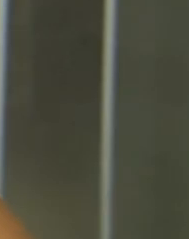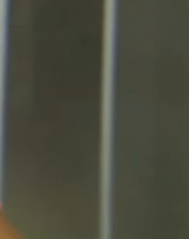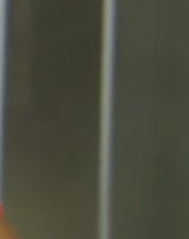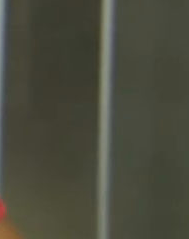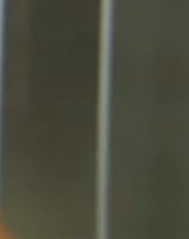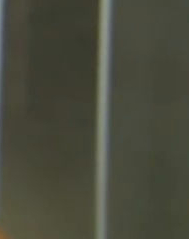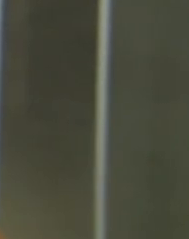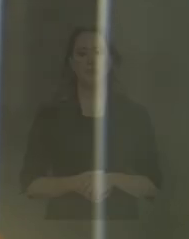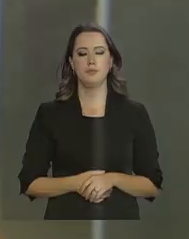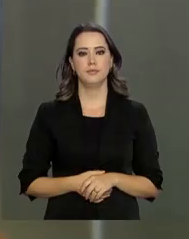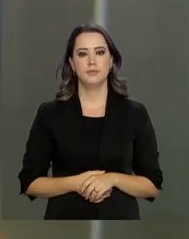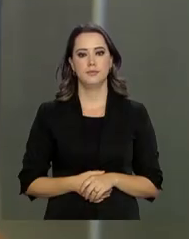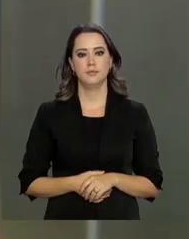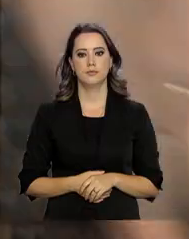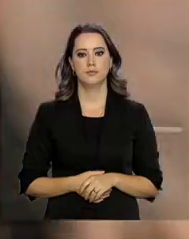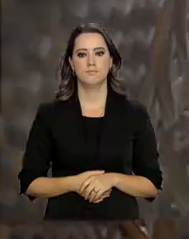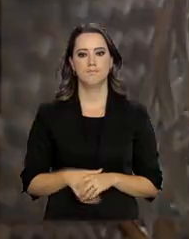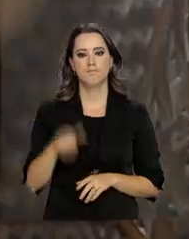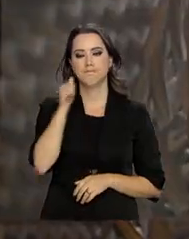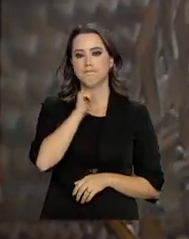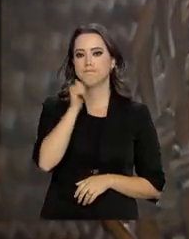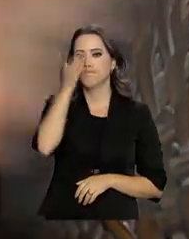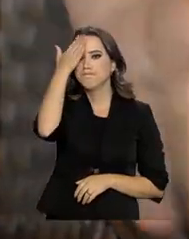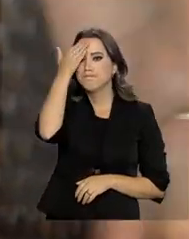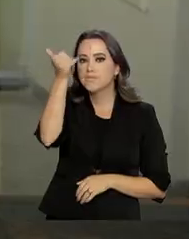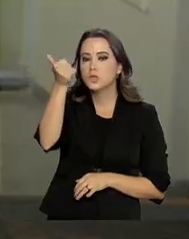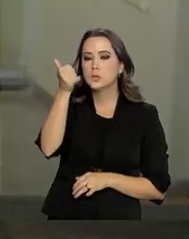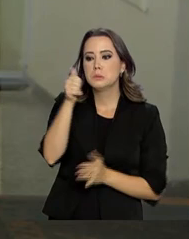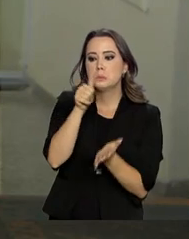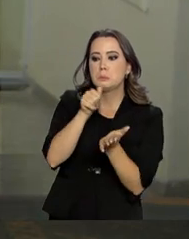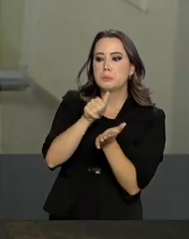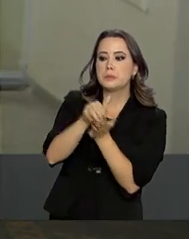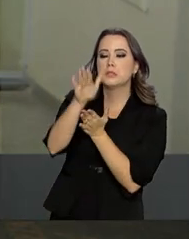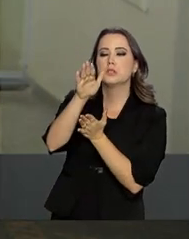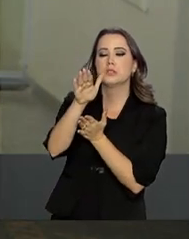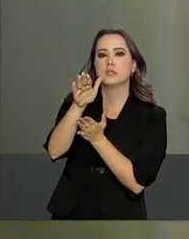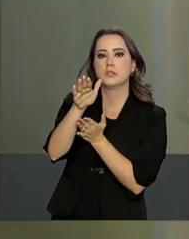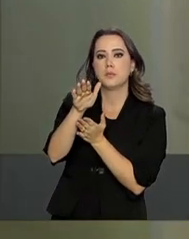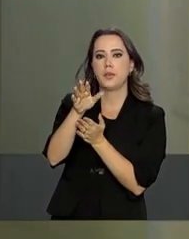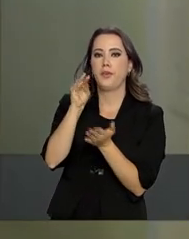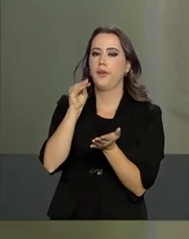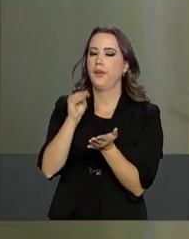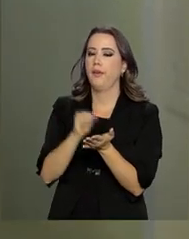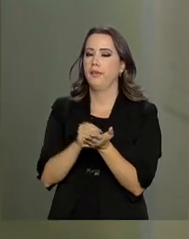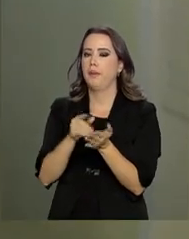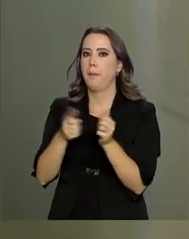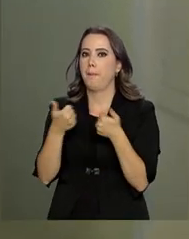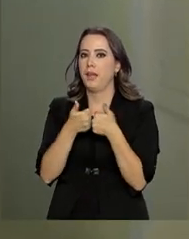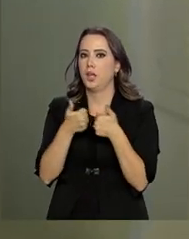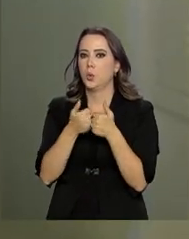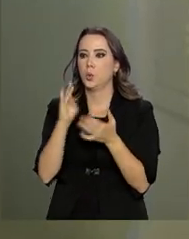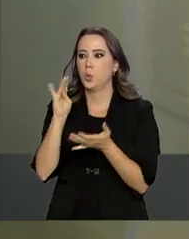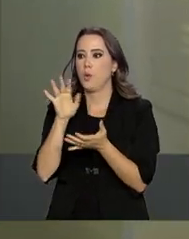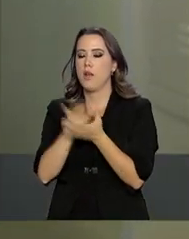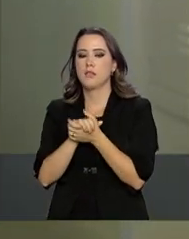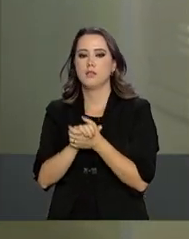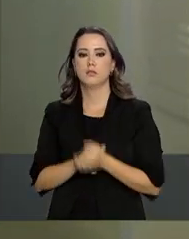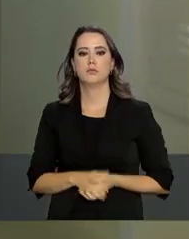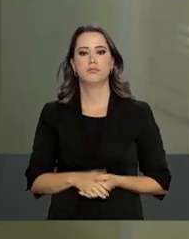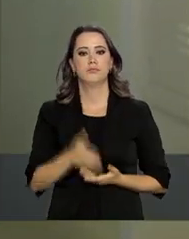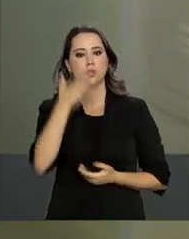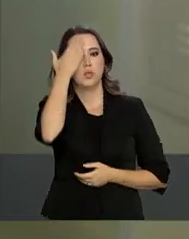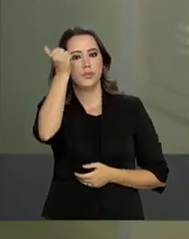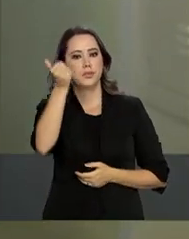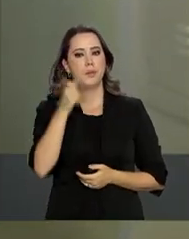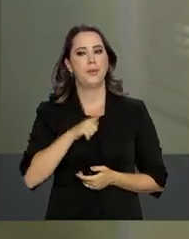natália não esperava ficar desempregada há sete meses do casamento eu não tinha nem ideia de que ele estaria fazendo esse tipo